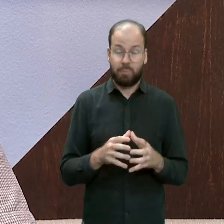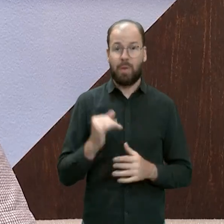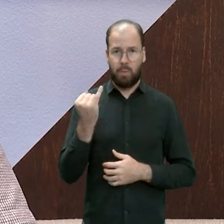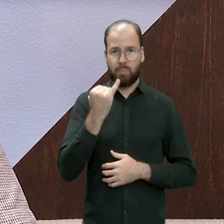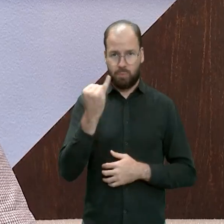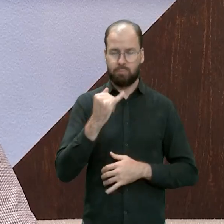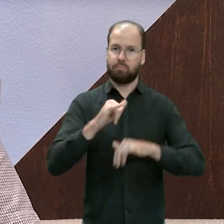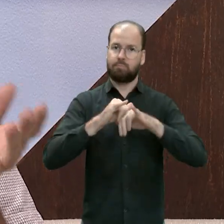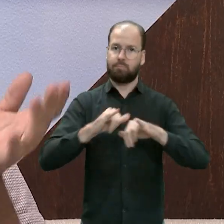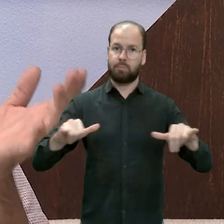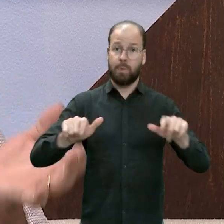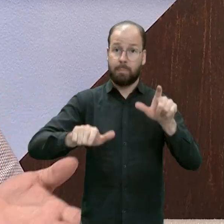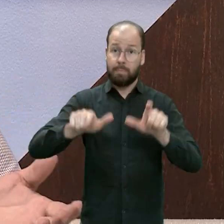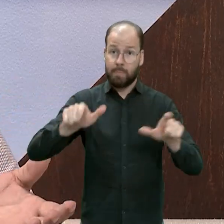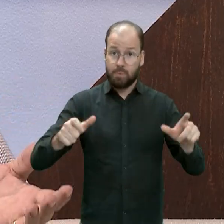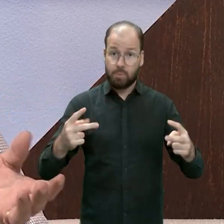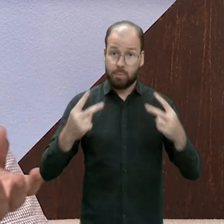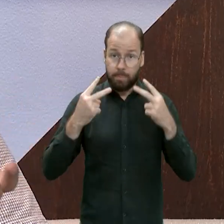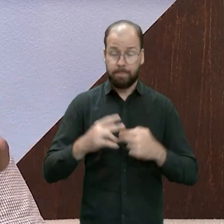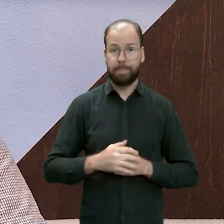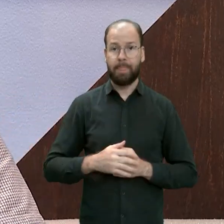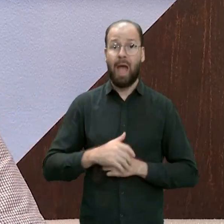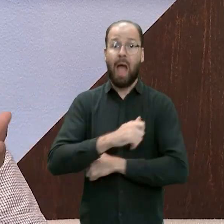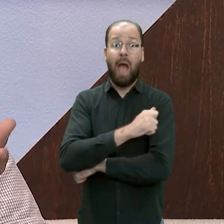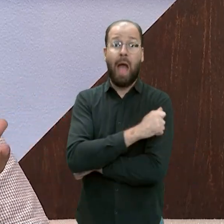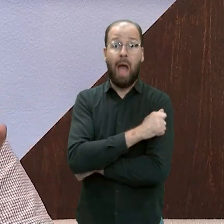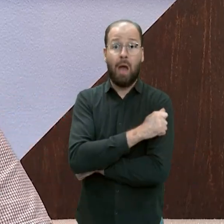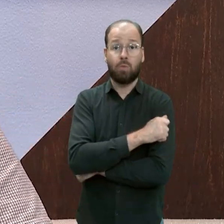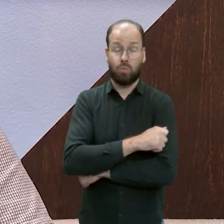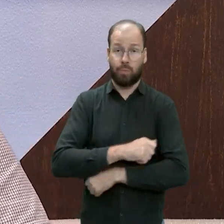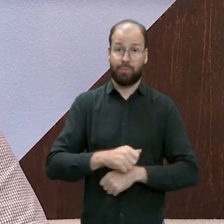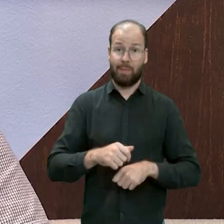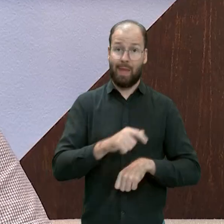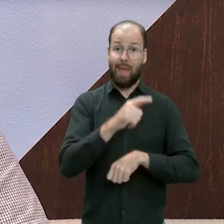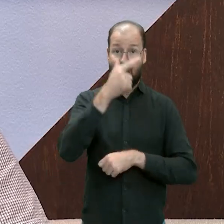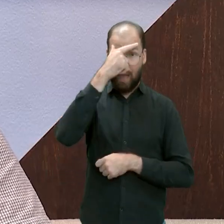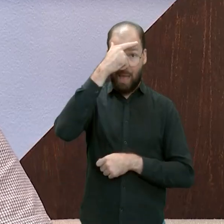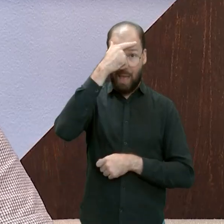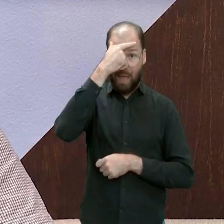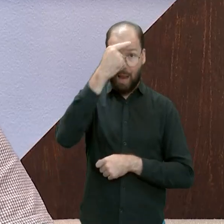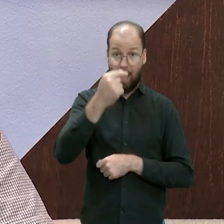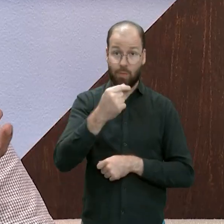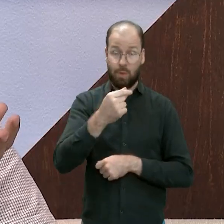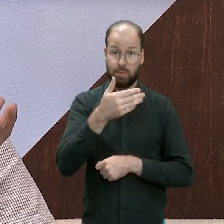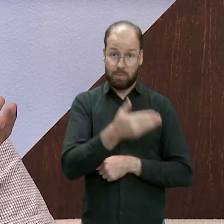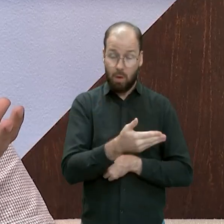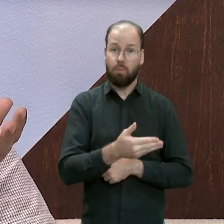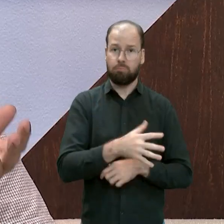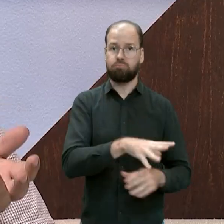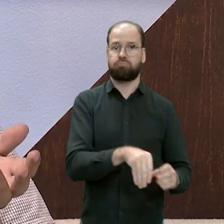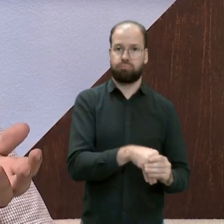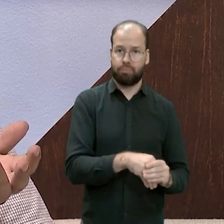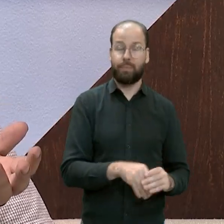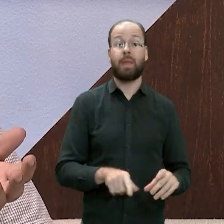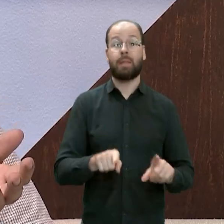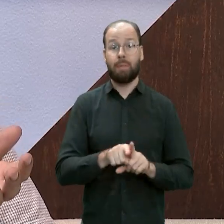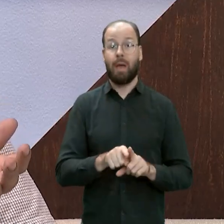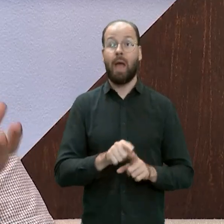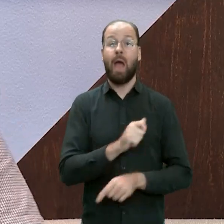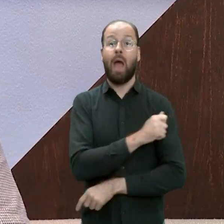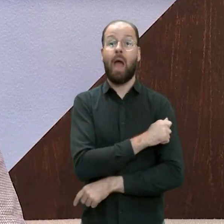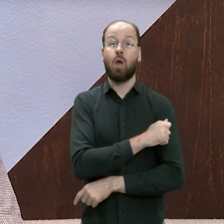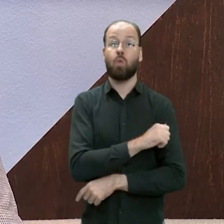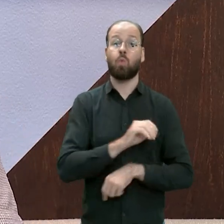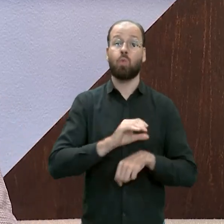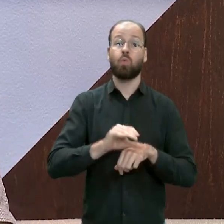ouvintes, que alunos de graduação, né, estão envolvidos diretamente. Então nós temos alunos da Química envolvidos aqui,